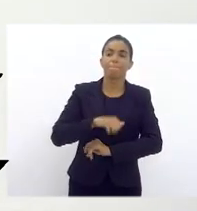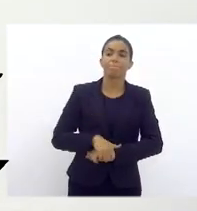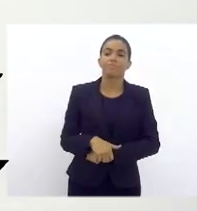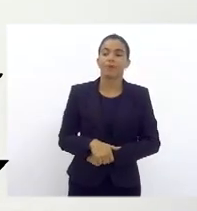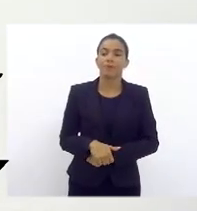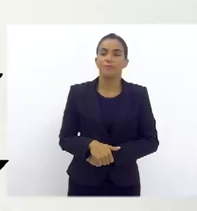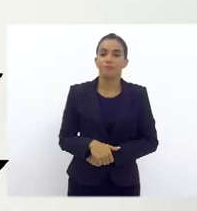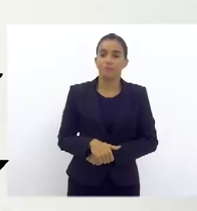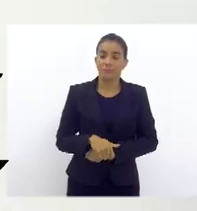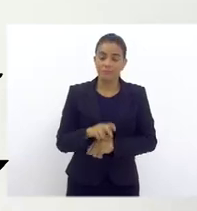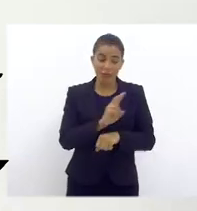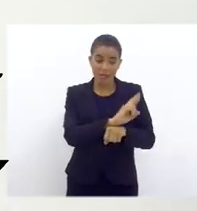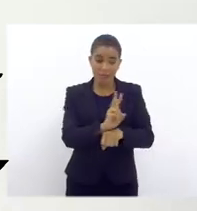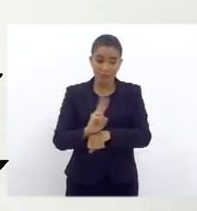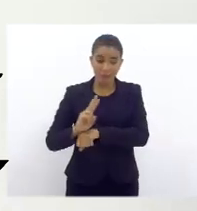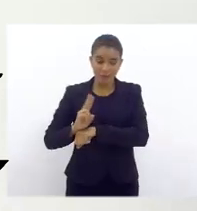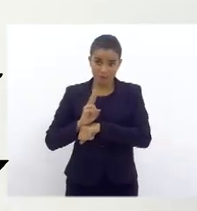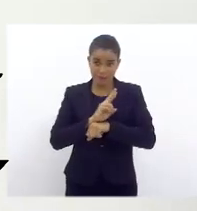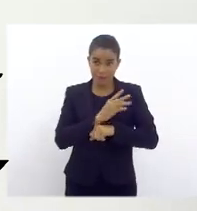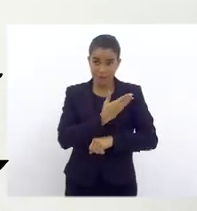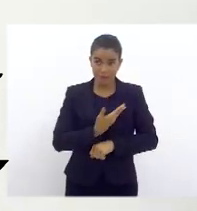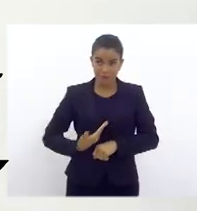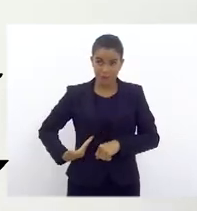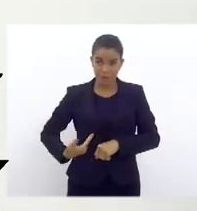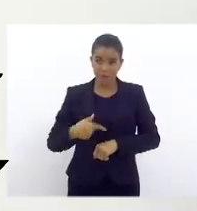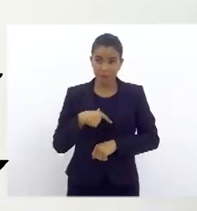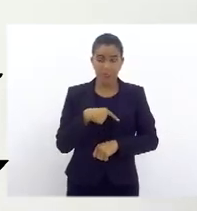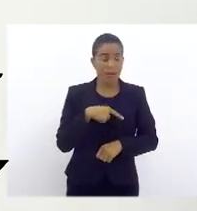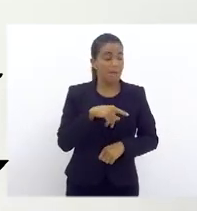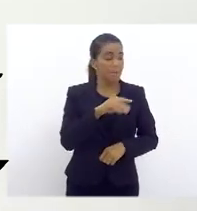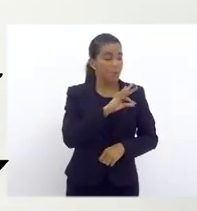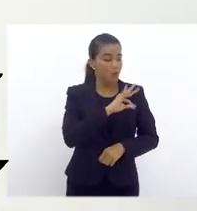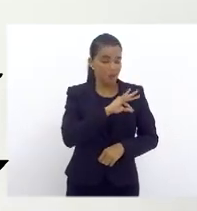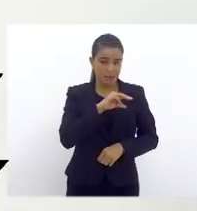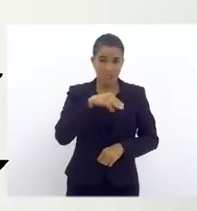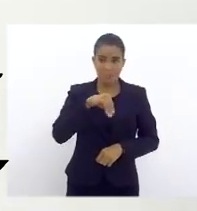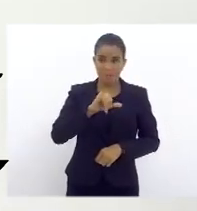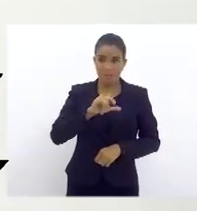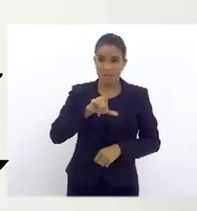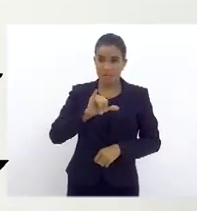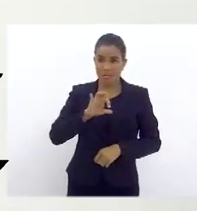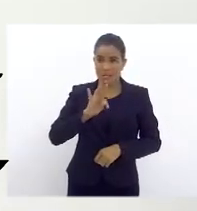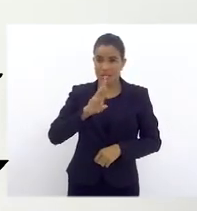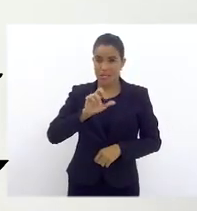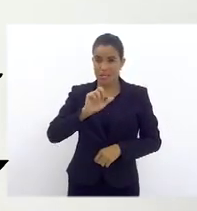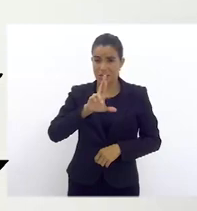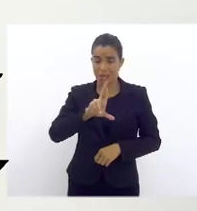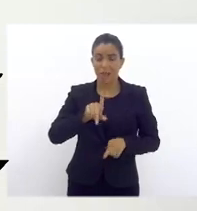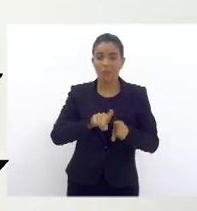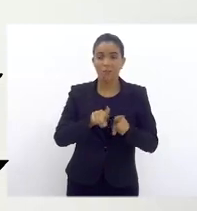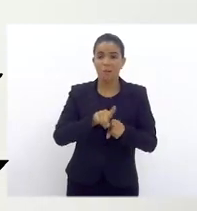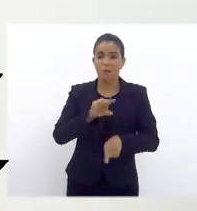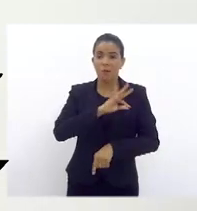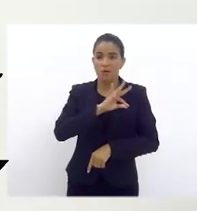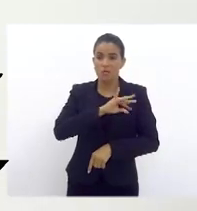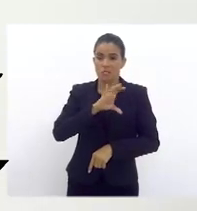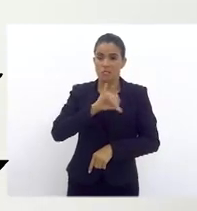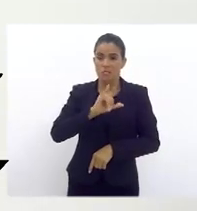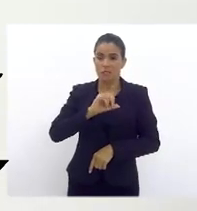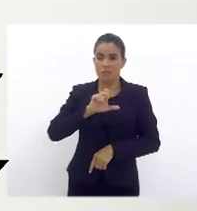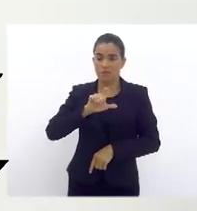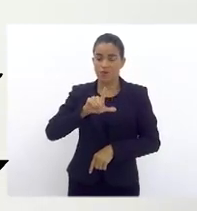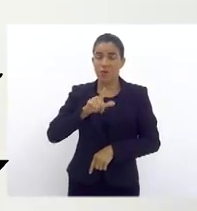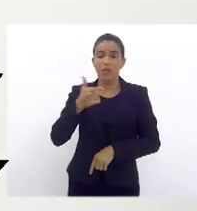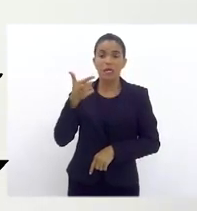a segurança pública ou seja a secretaria de polícia militar e polícia civil receberam 16,3% de todo o orçamento do Estado